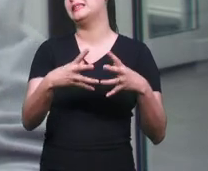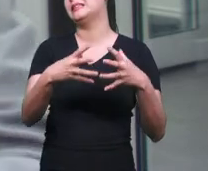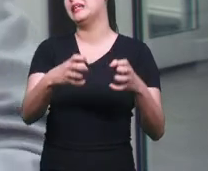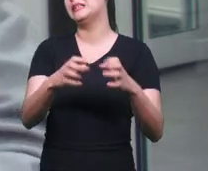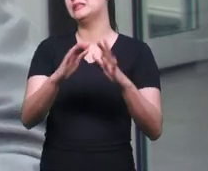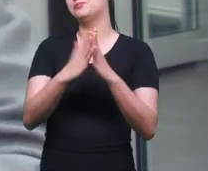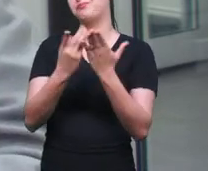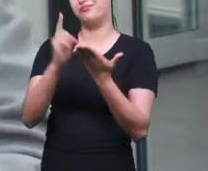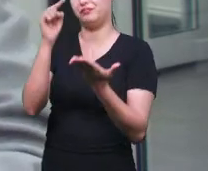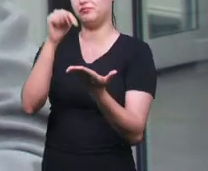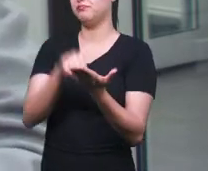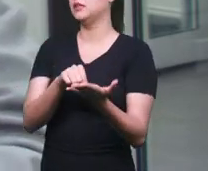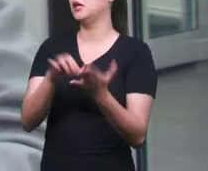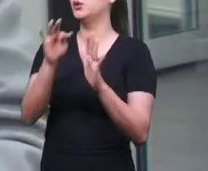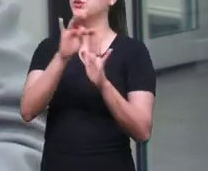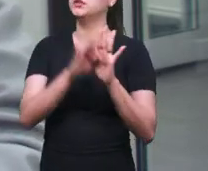assim,